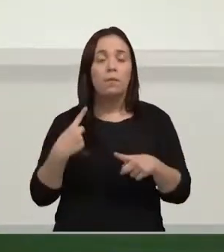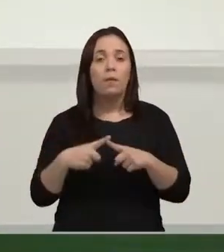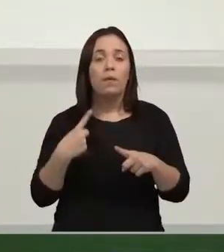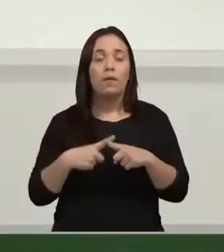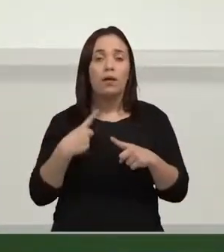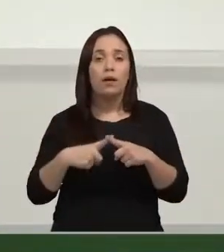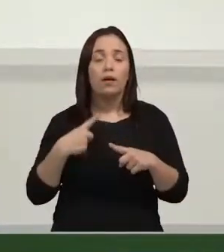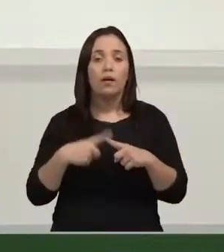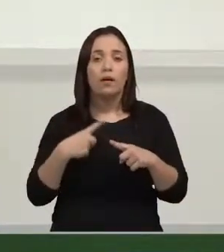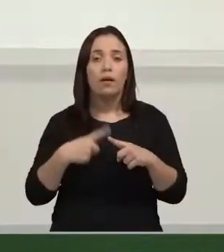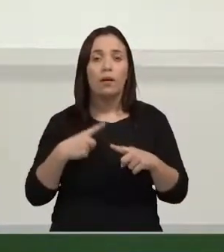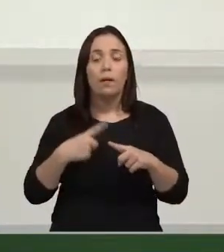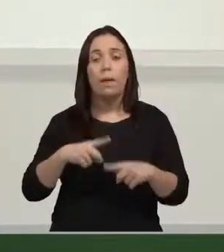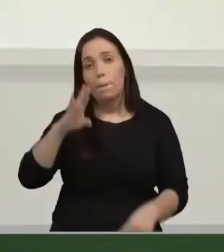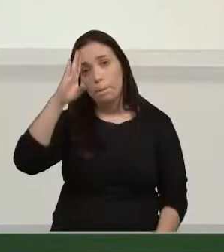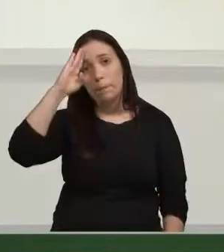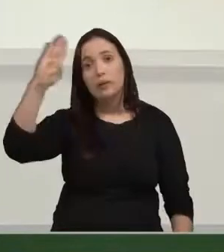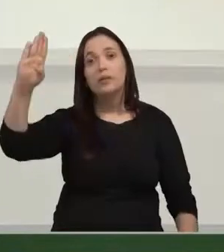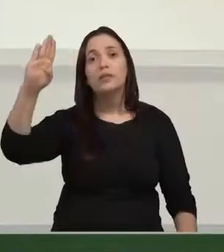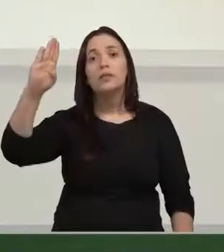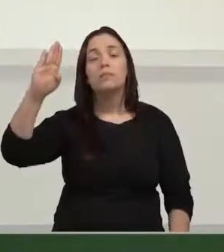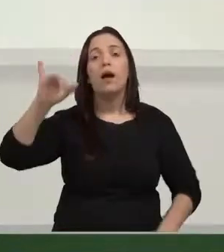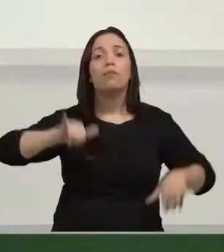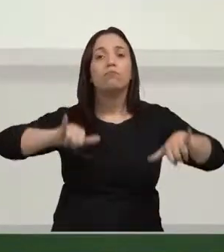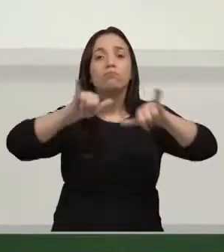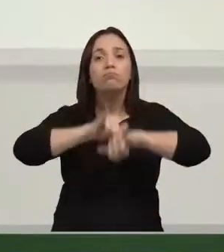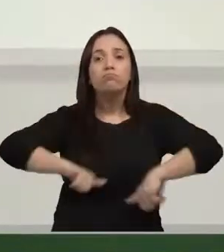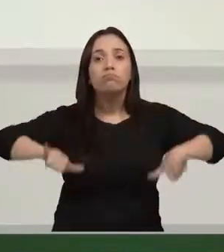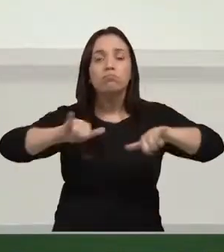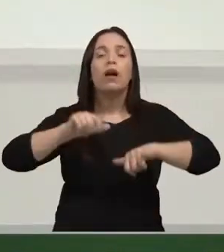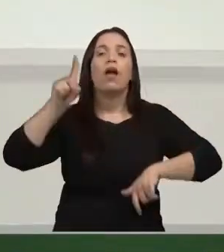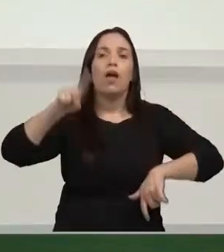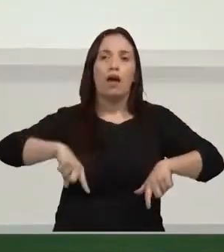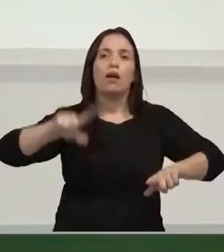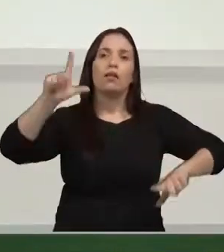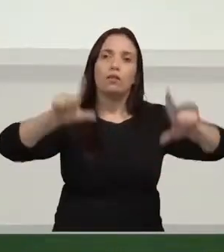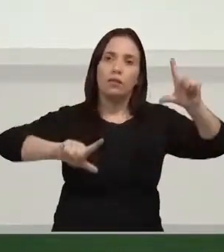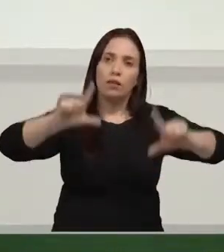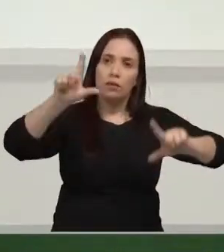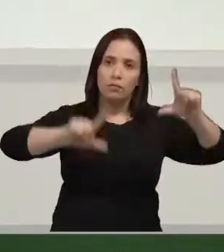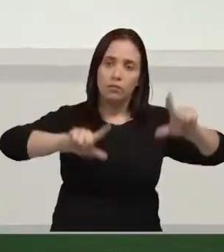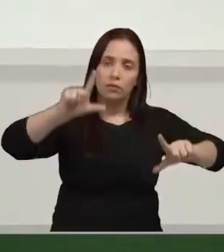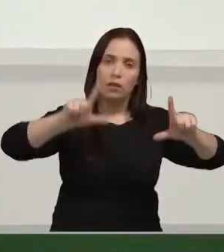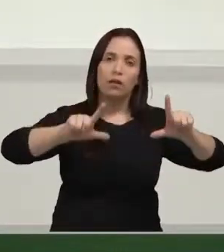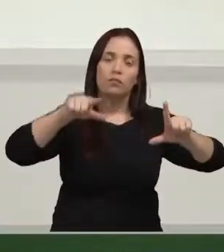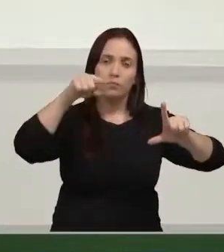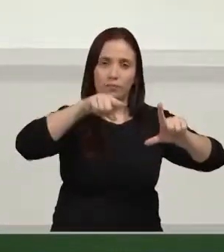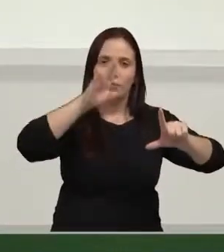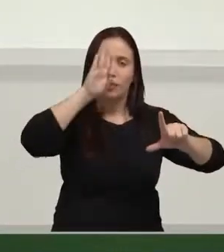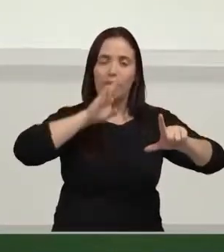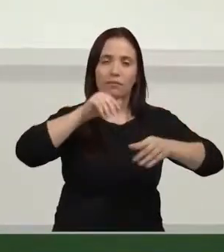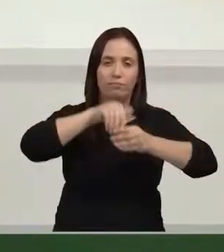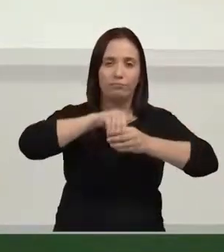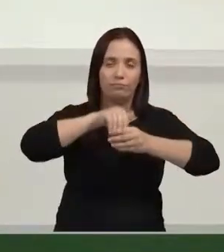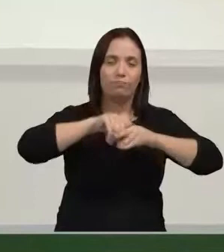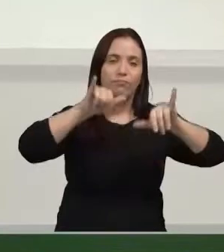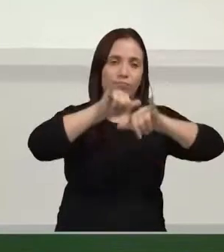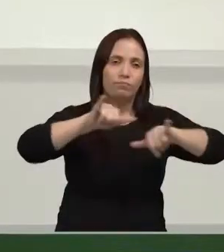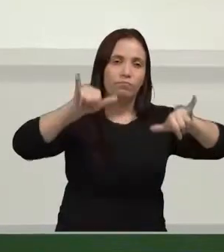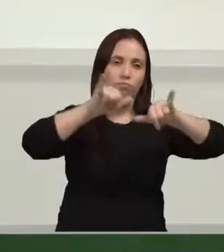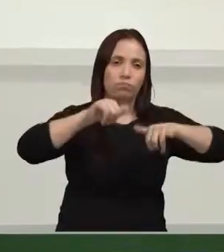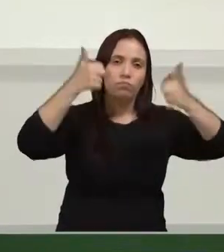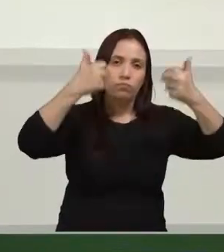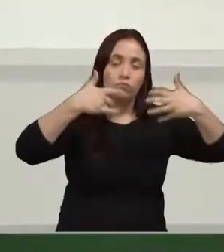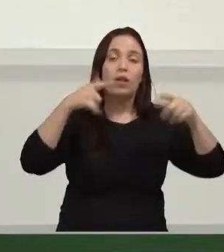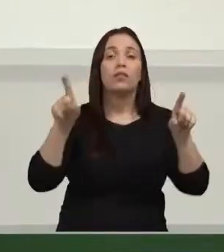Bolsonaro passou por um teste agora pesado, que foi a Folha de São Paulo, né, Luiz? Entre outros